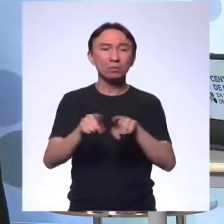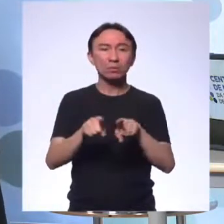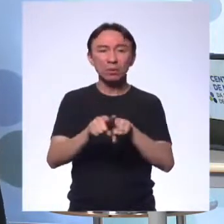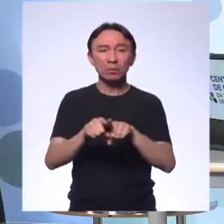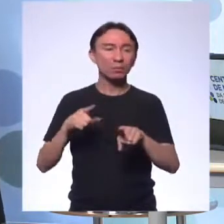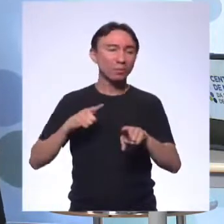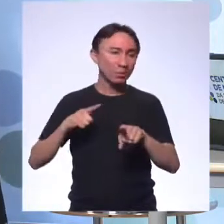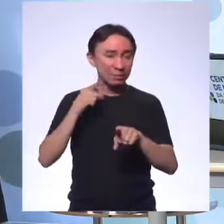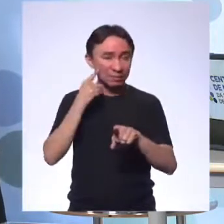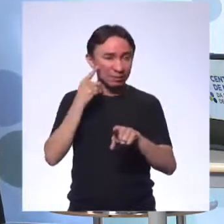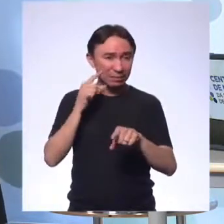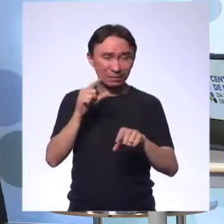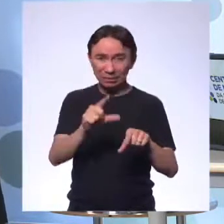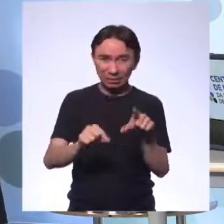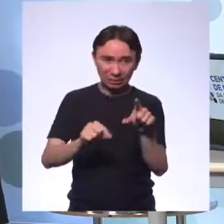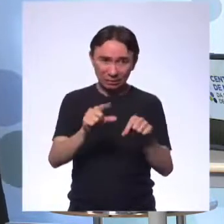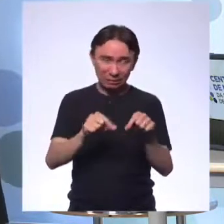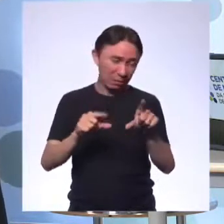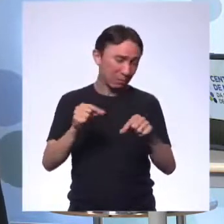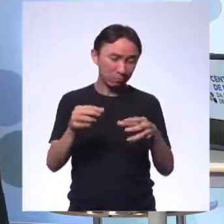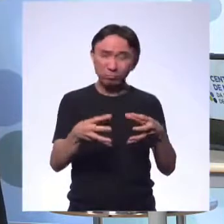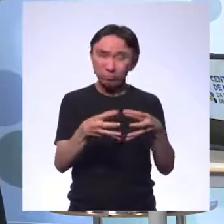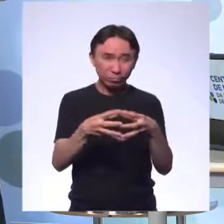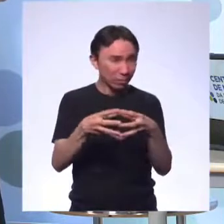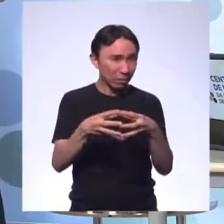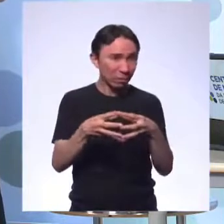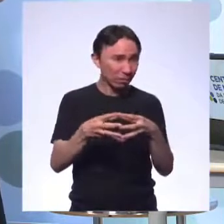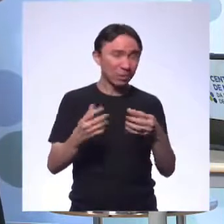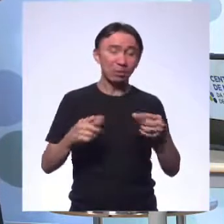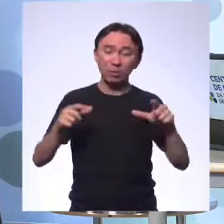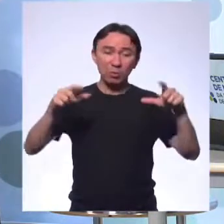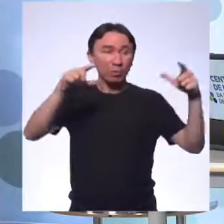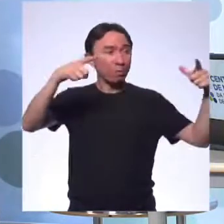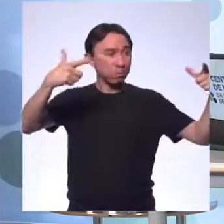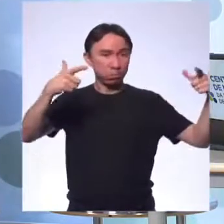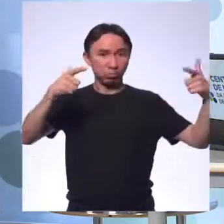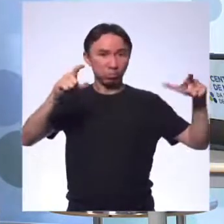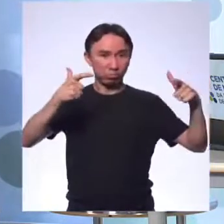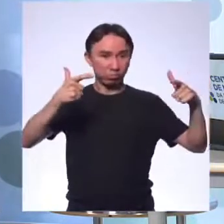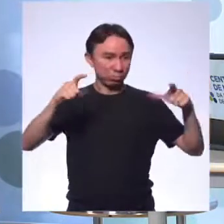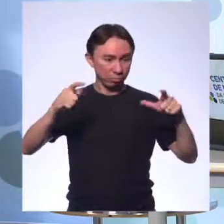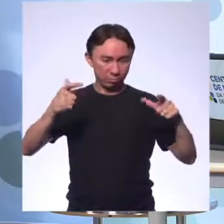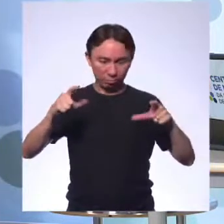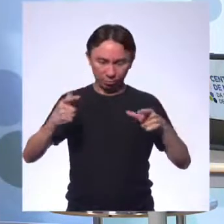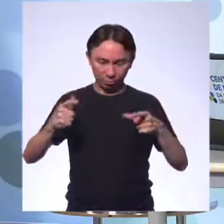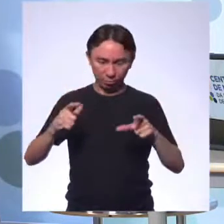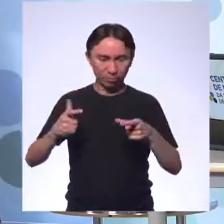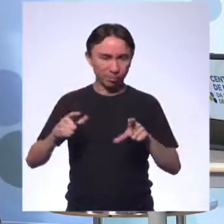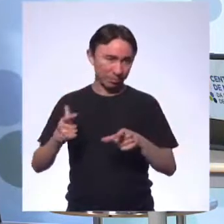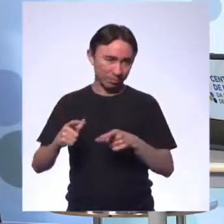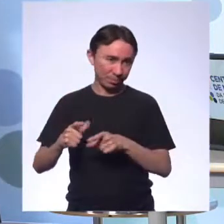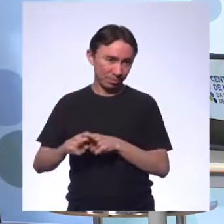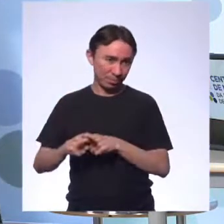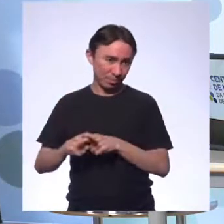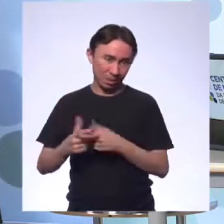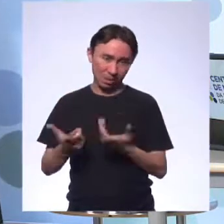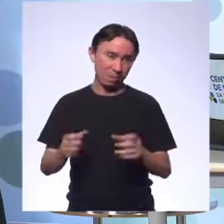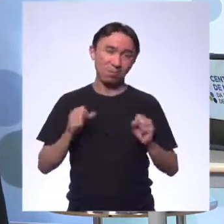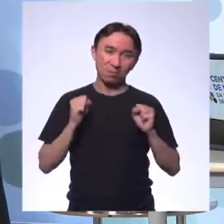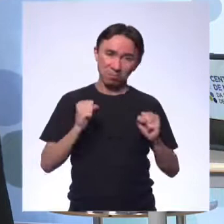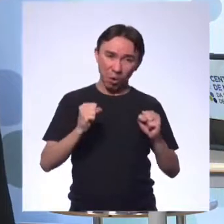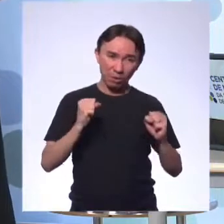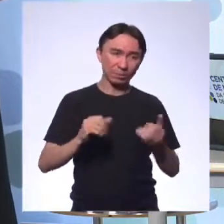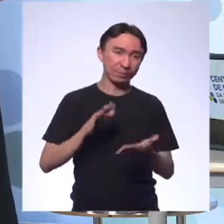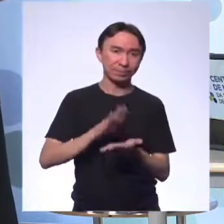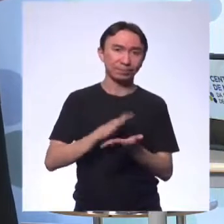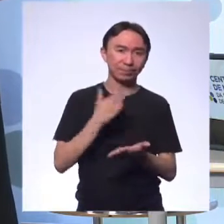se tornando cada vez menos abrangente, né? Então, se a gente pensar, várias famílias comportam vários gêneros